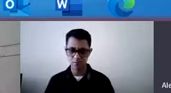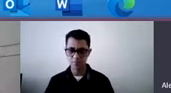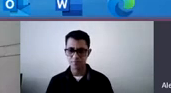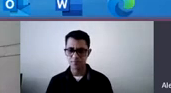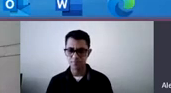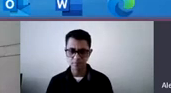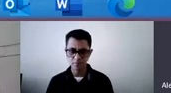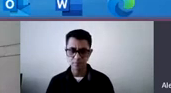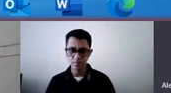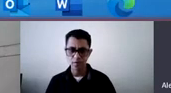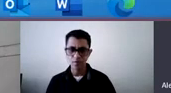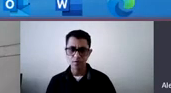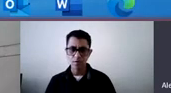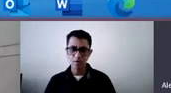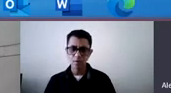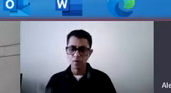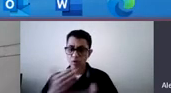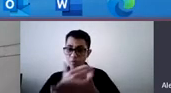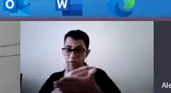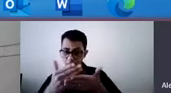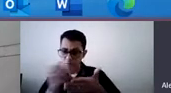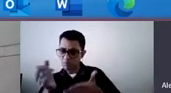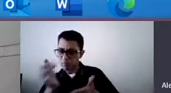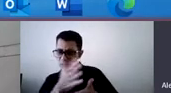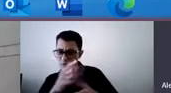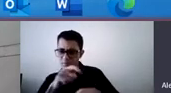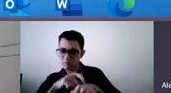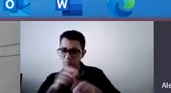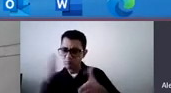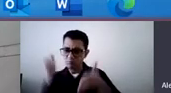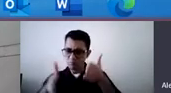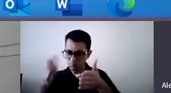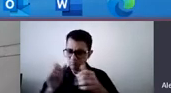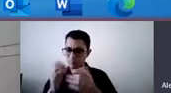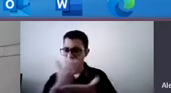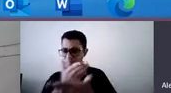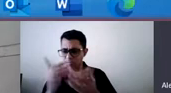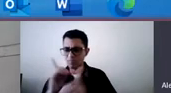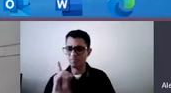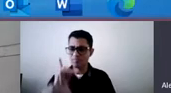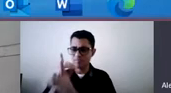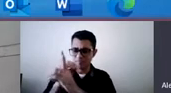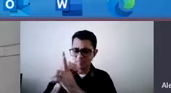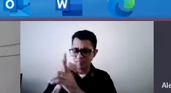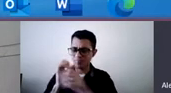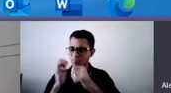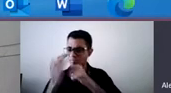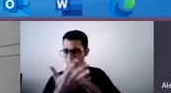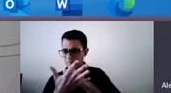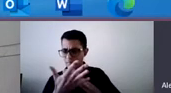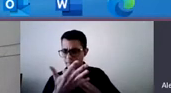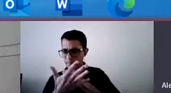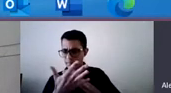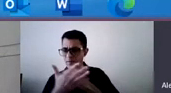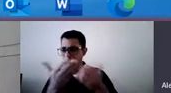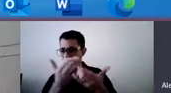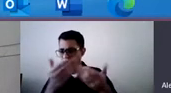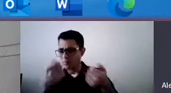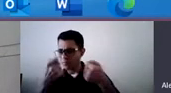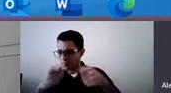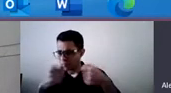é a abertura ao novo. Né, gente? Nessa situação que a gente se encontra, nessa pandemia, tivemos que